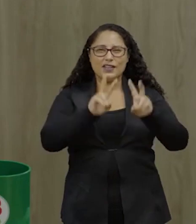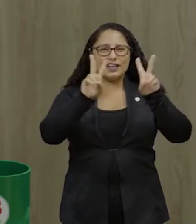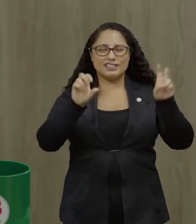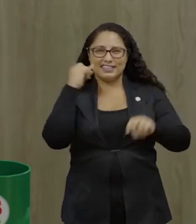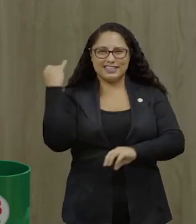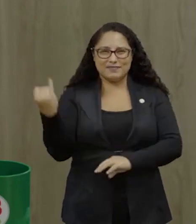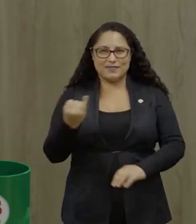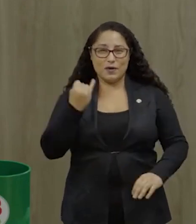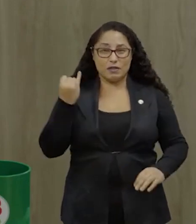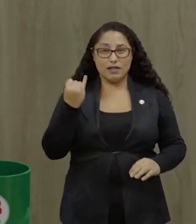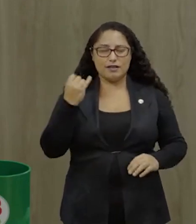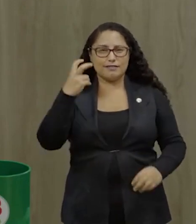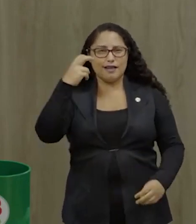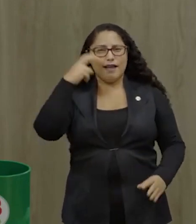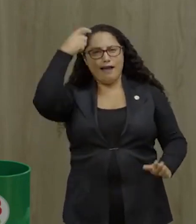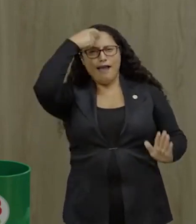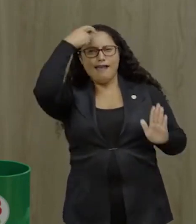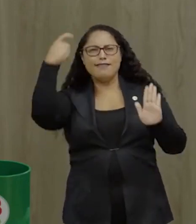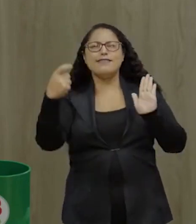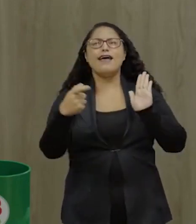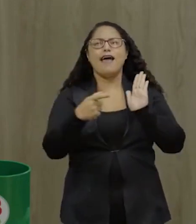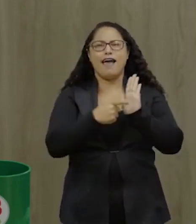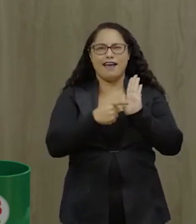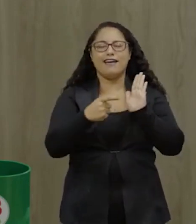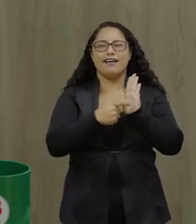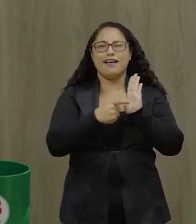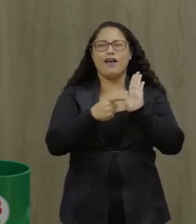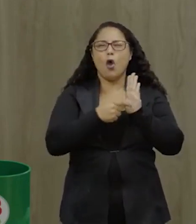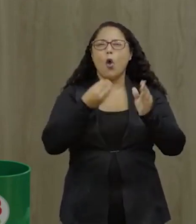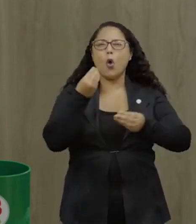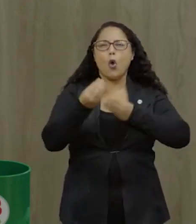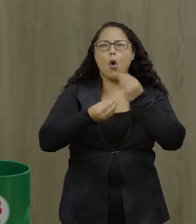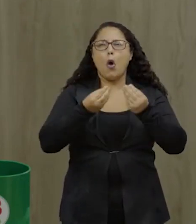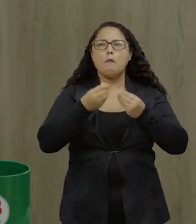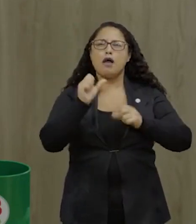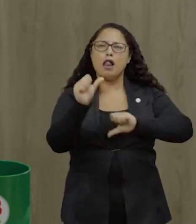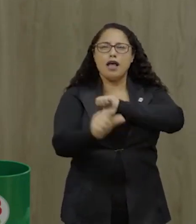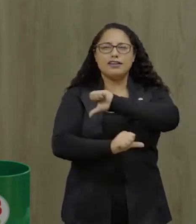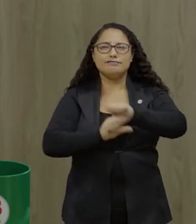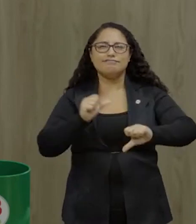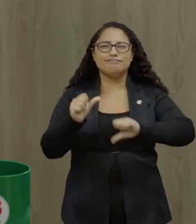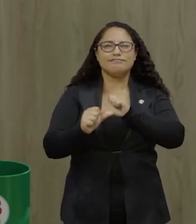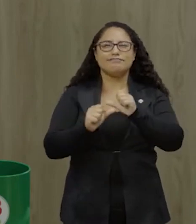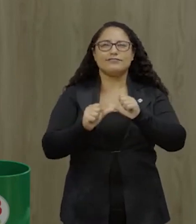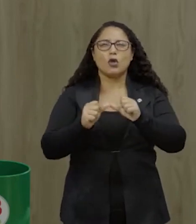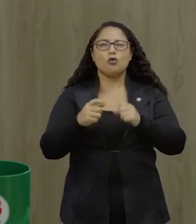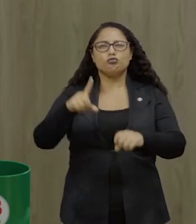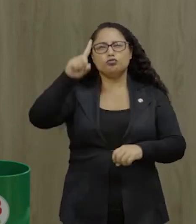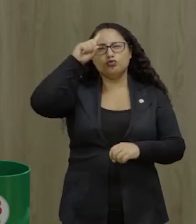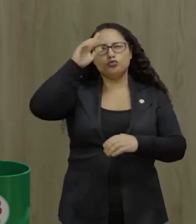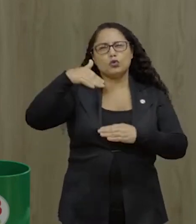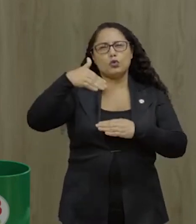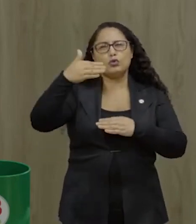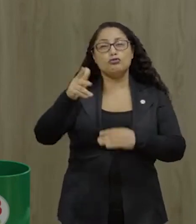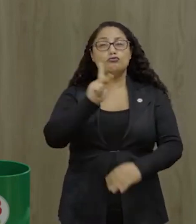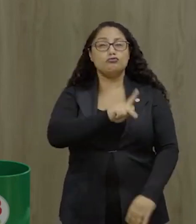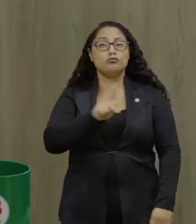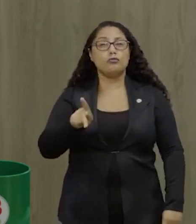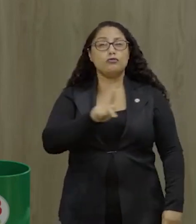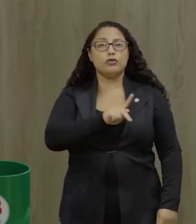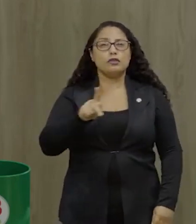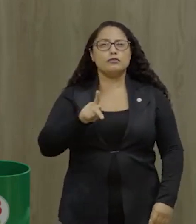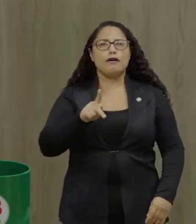assunto tão importante como as inteligências artificiais e como elas tornam o cotidiano dos